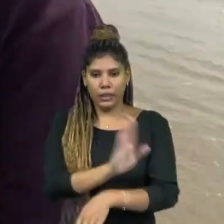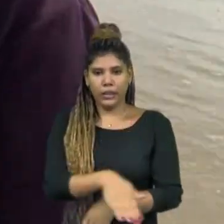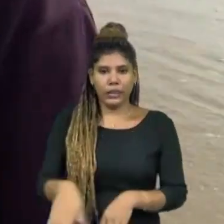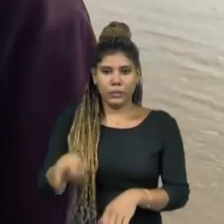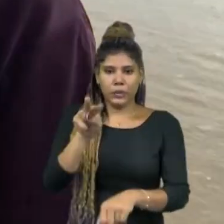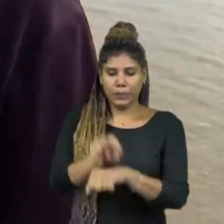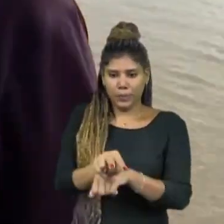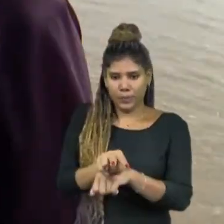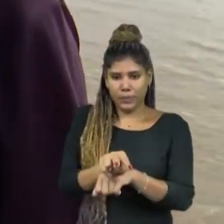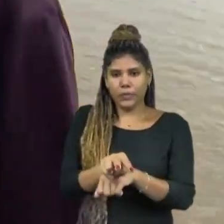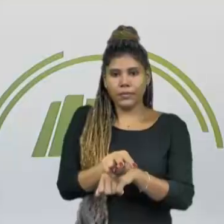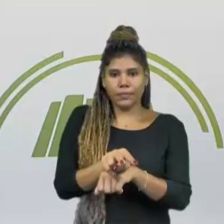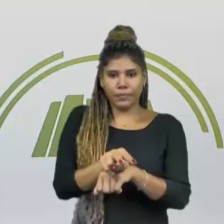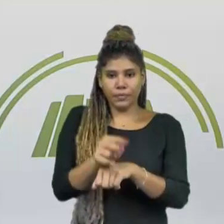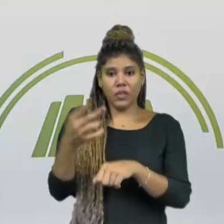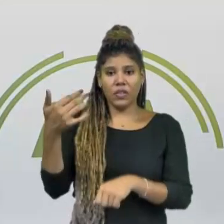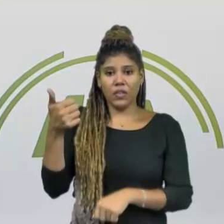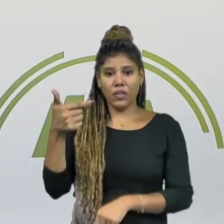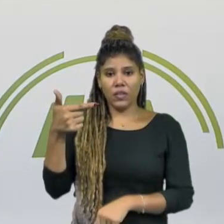horas ali do lado.